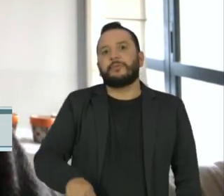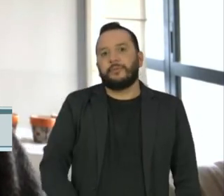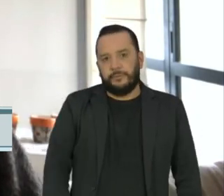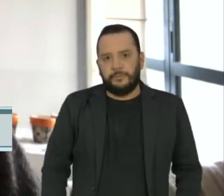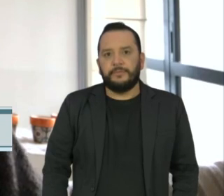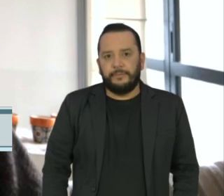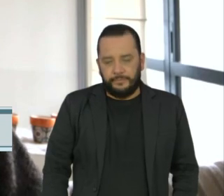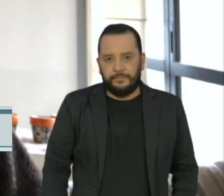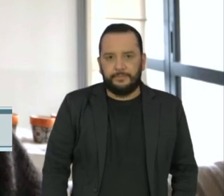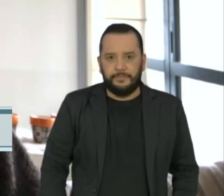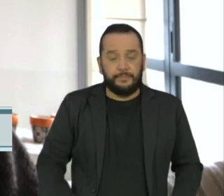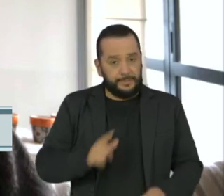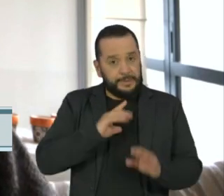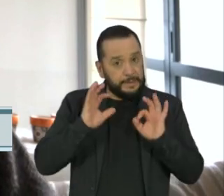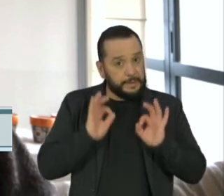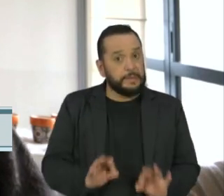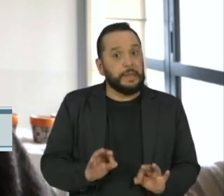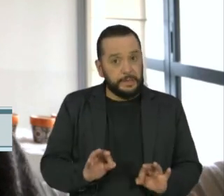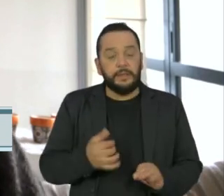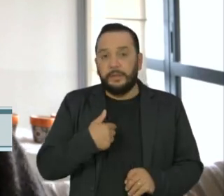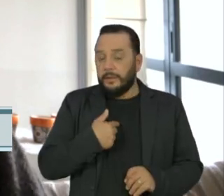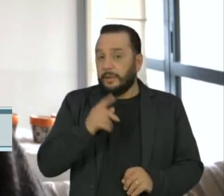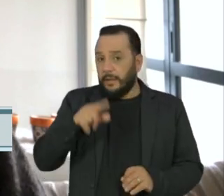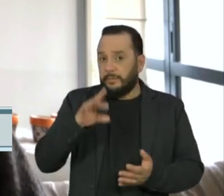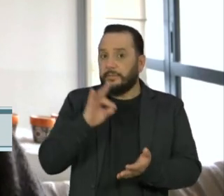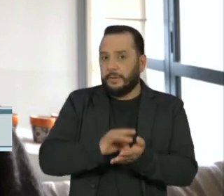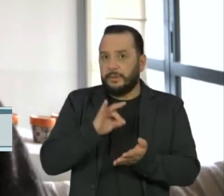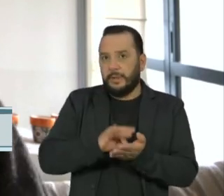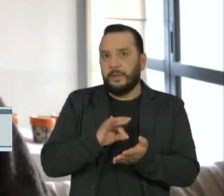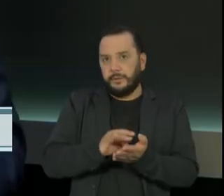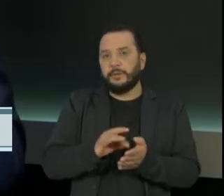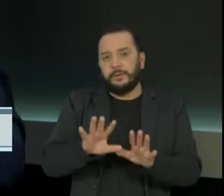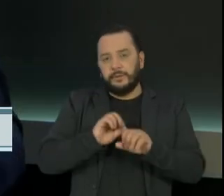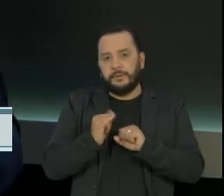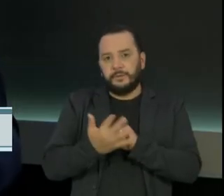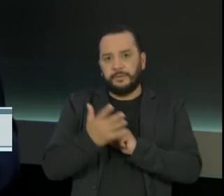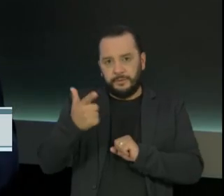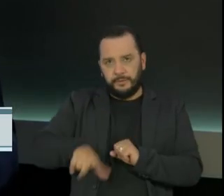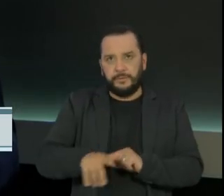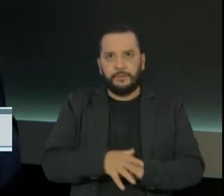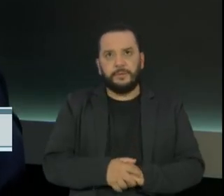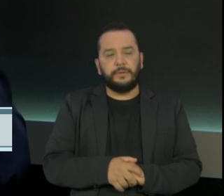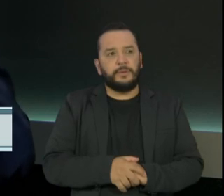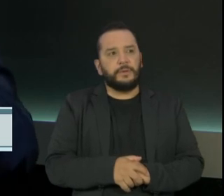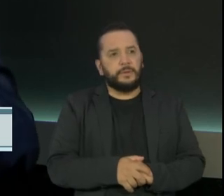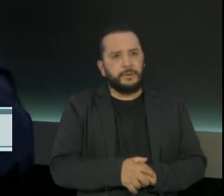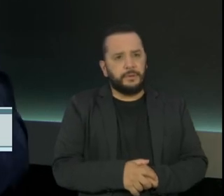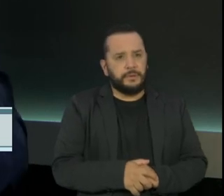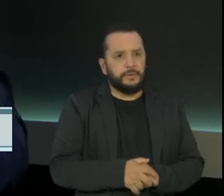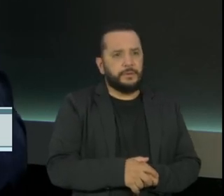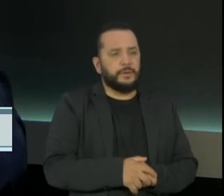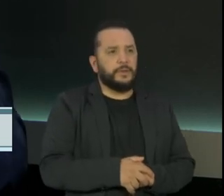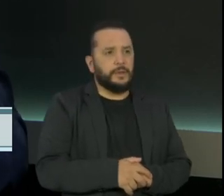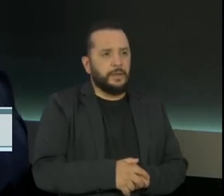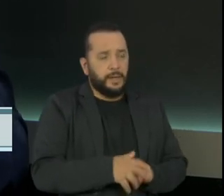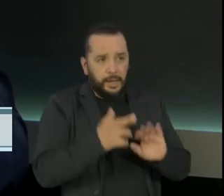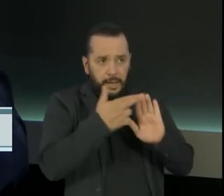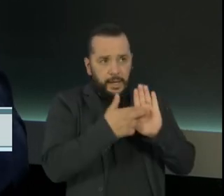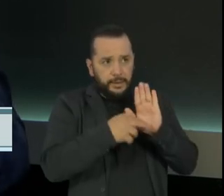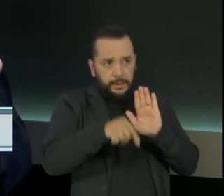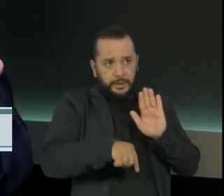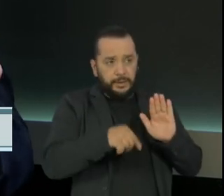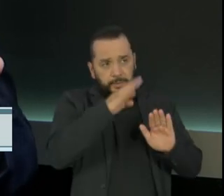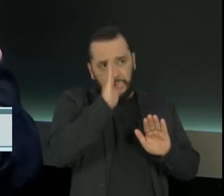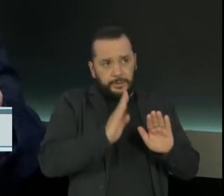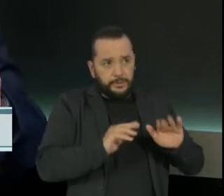qual eles foram submetidos para ter certeza de que se trata realmente de uma reinfecção. Isso muda alguma coisa no que nós aqui no Brasil precisamos